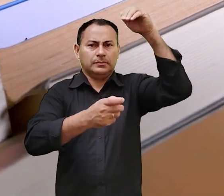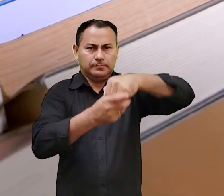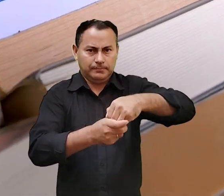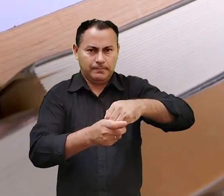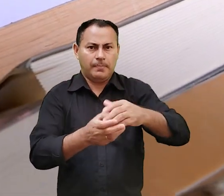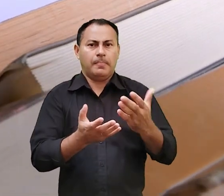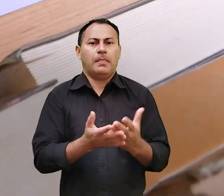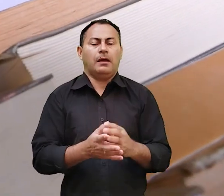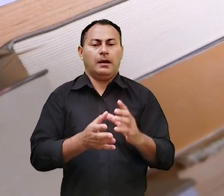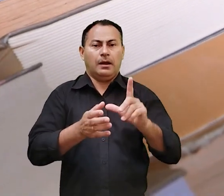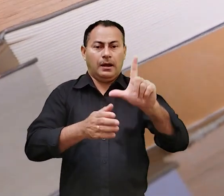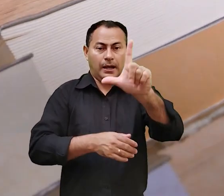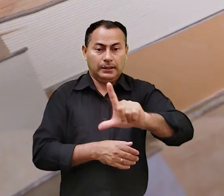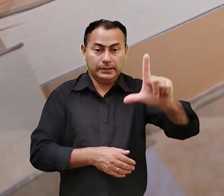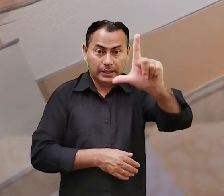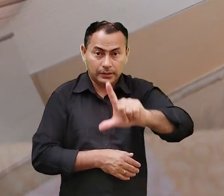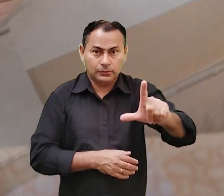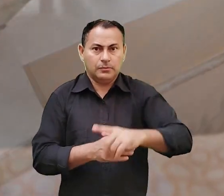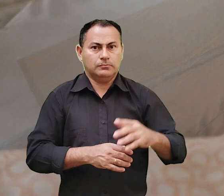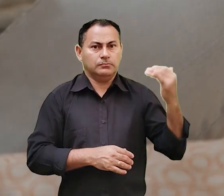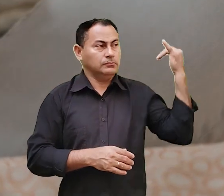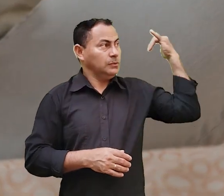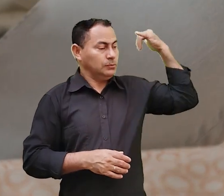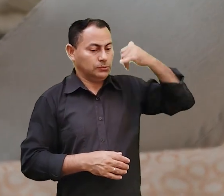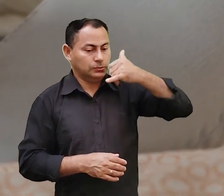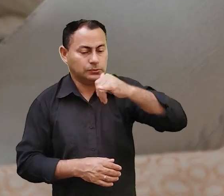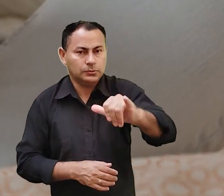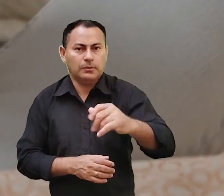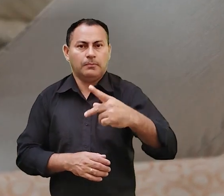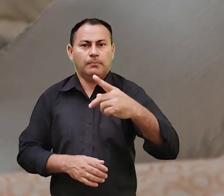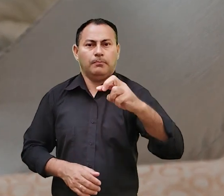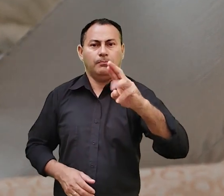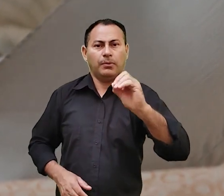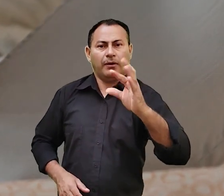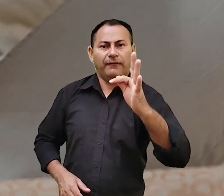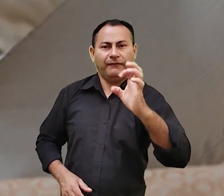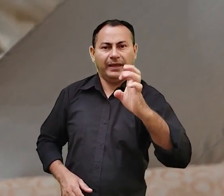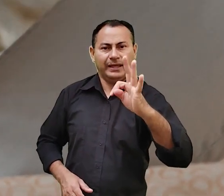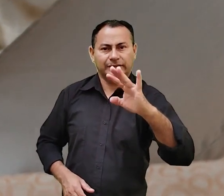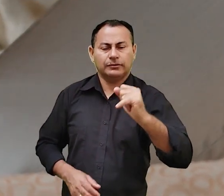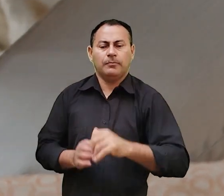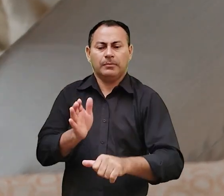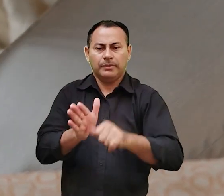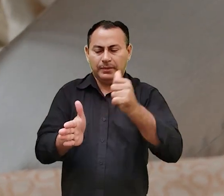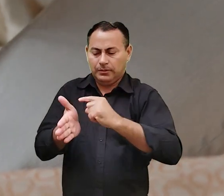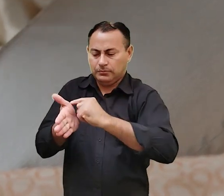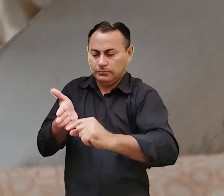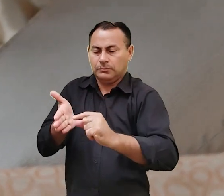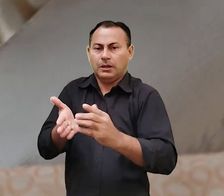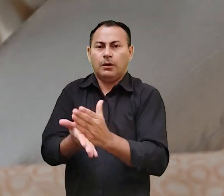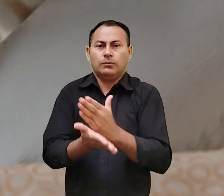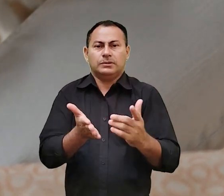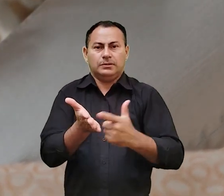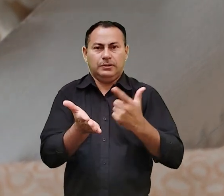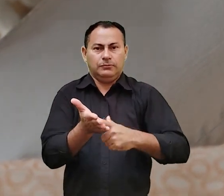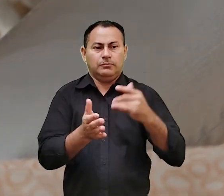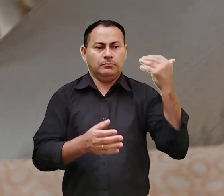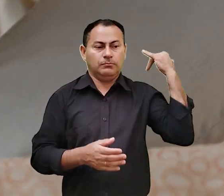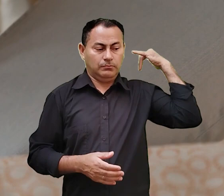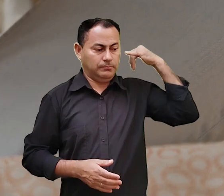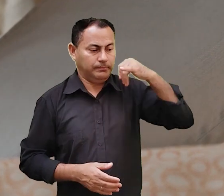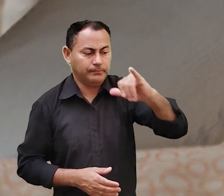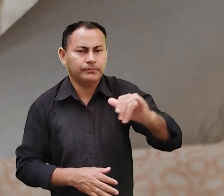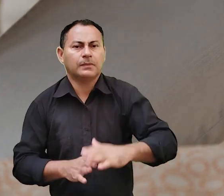estão inseridos. A literatura profética algumas vezes fornece esse tipo de informação nos primeiros versículos de alguns dos livros